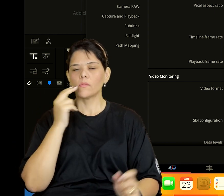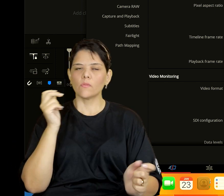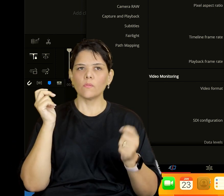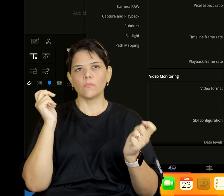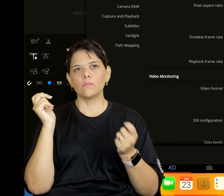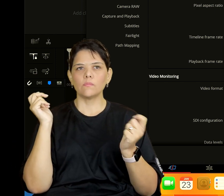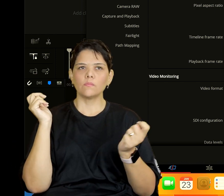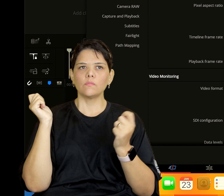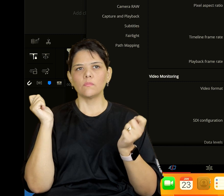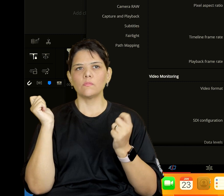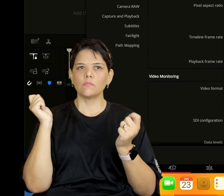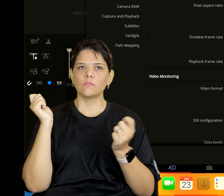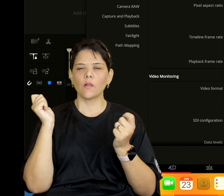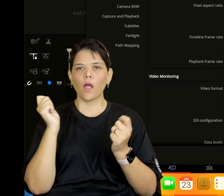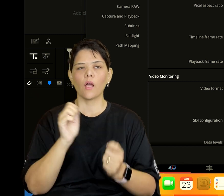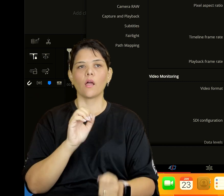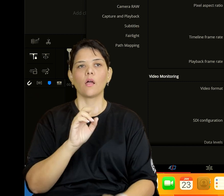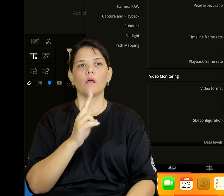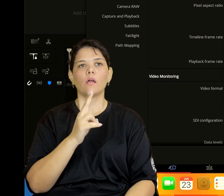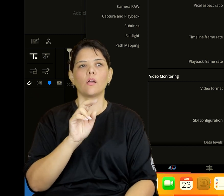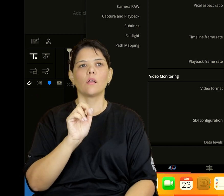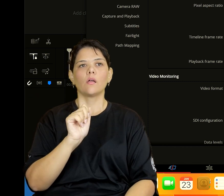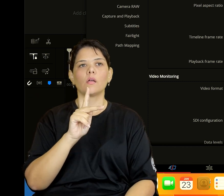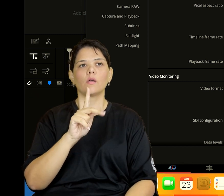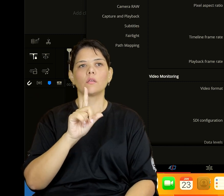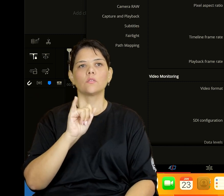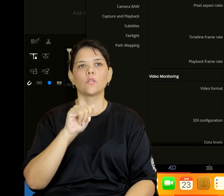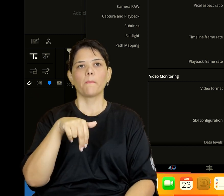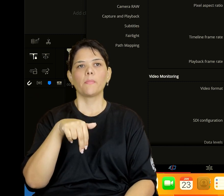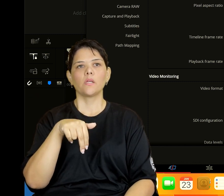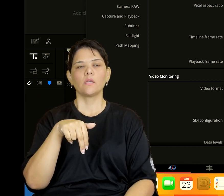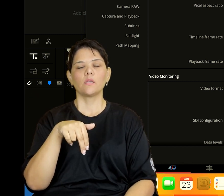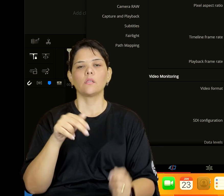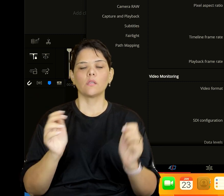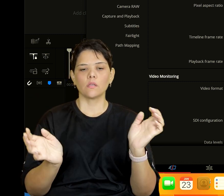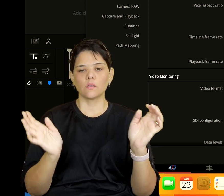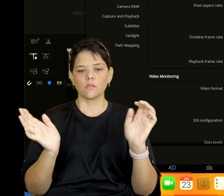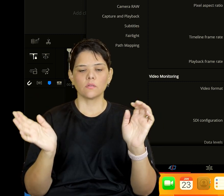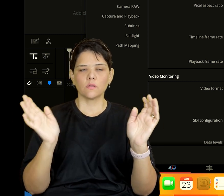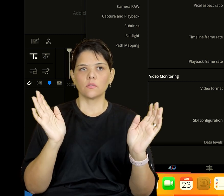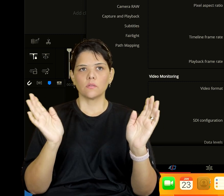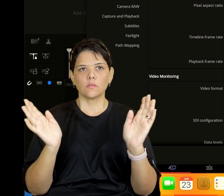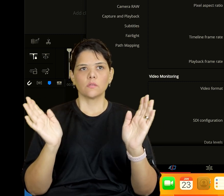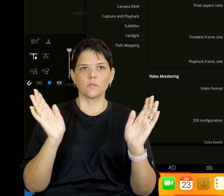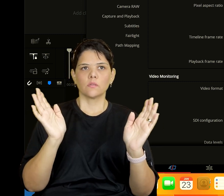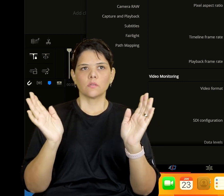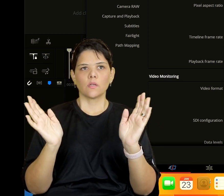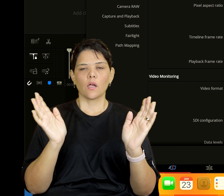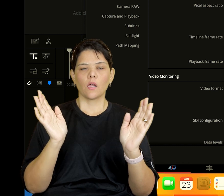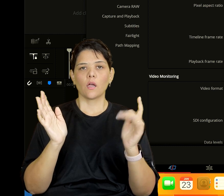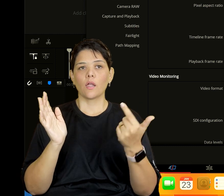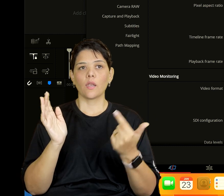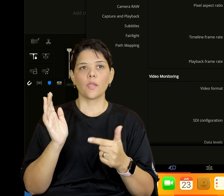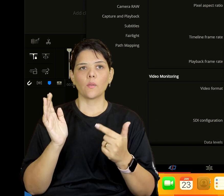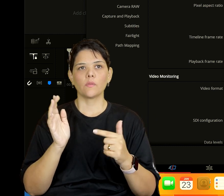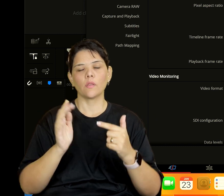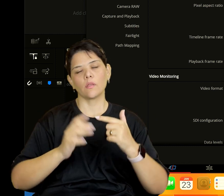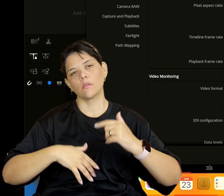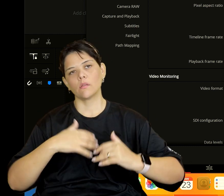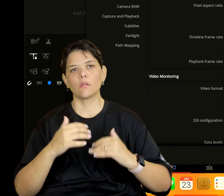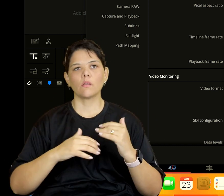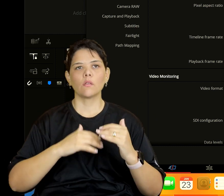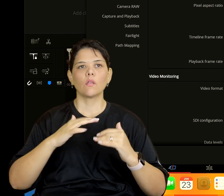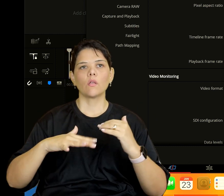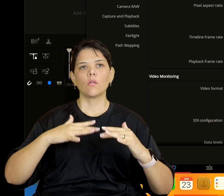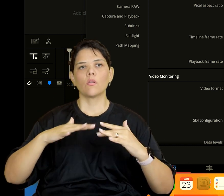conseguem perceber, ele tem uma movimentação mais mecânica, ele anda um pouquinho assim, ele não anda fluido, ele não tem uma movimentação tranquila que nem a gente tem essa